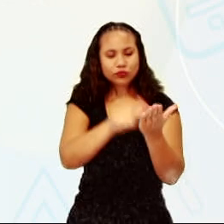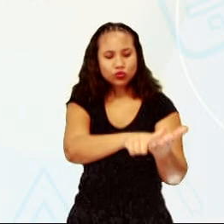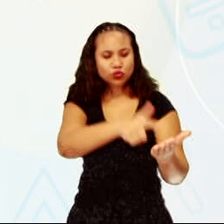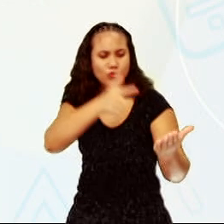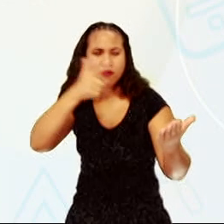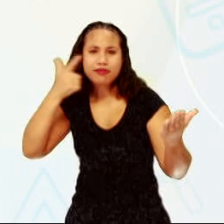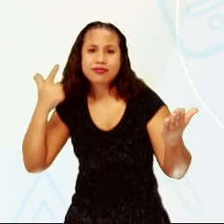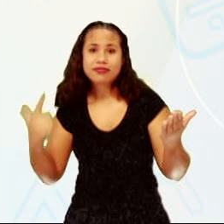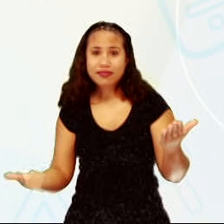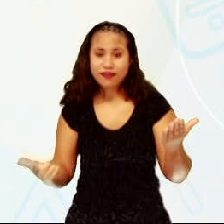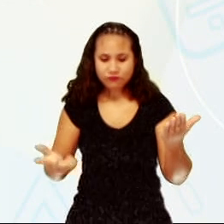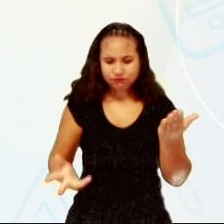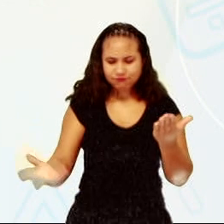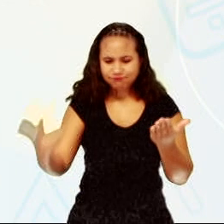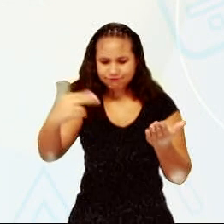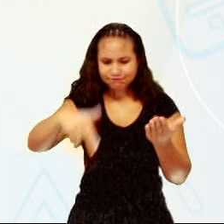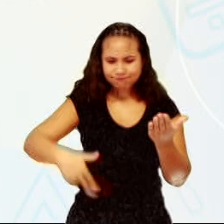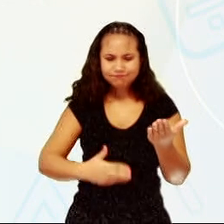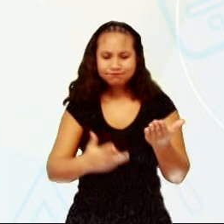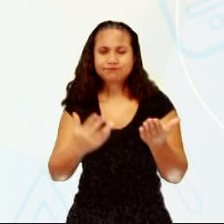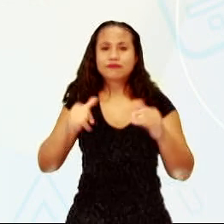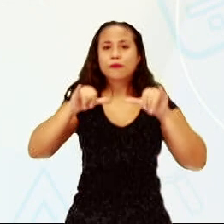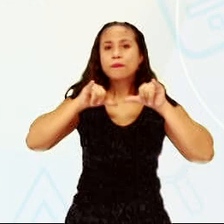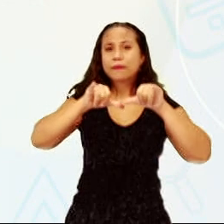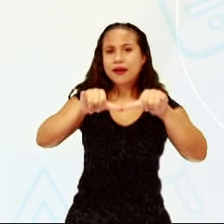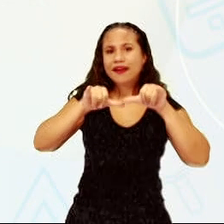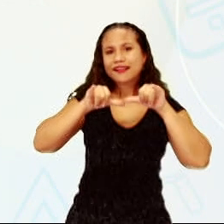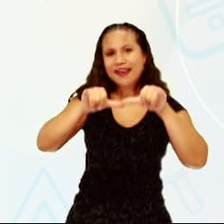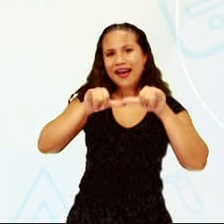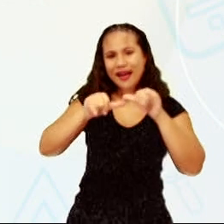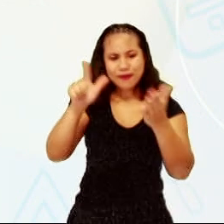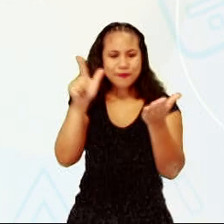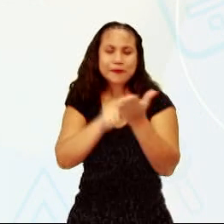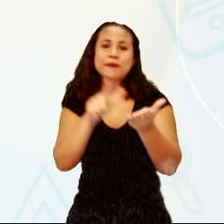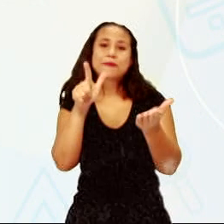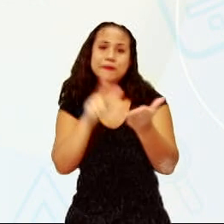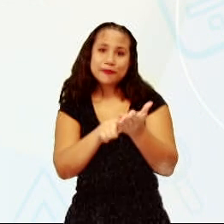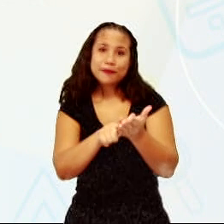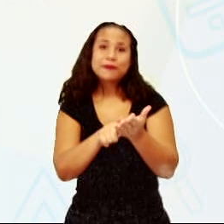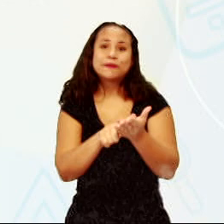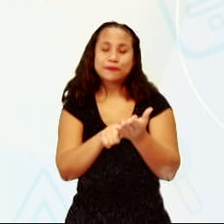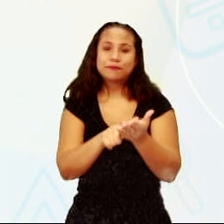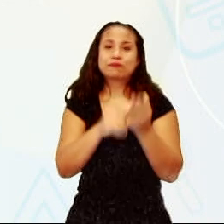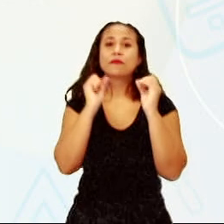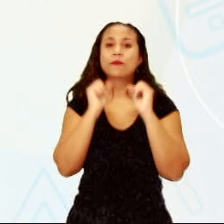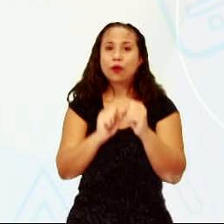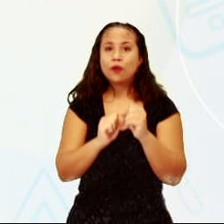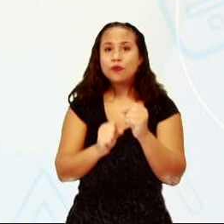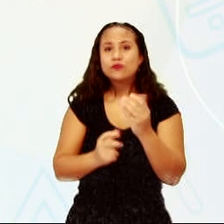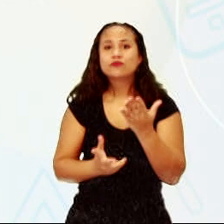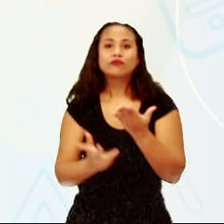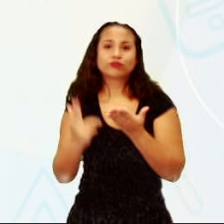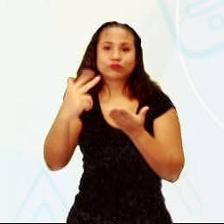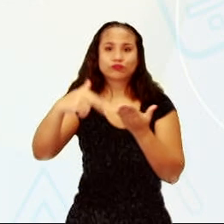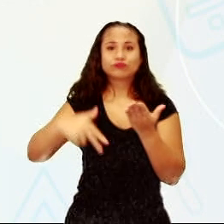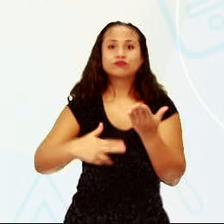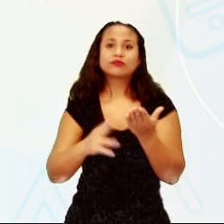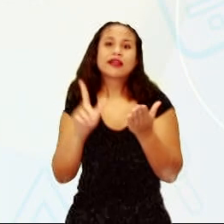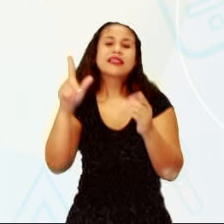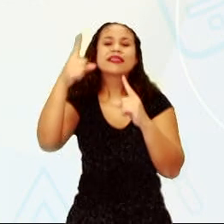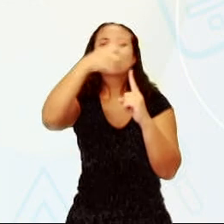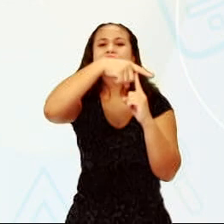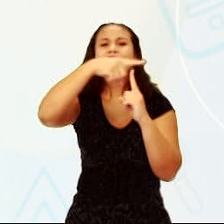jornal, aqueles encartes que tem de supermercado, né? E vocês vão tirar